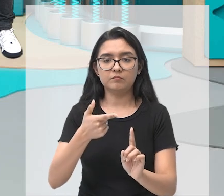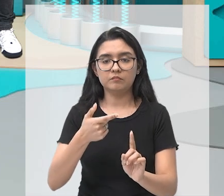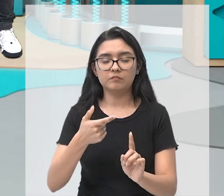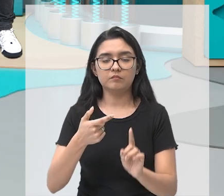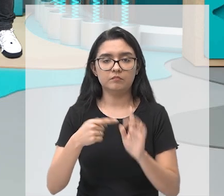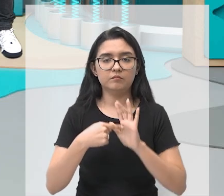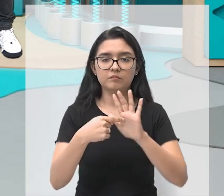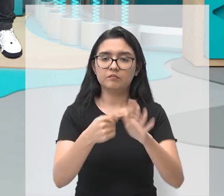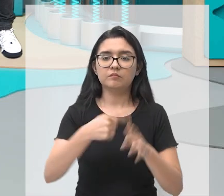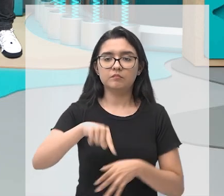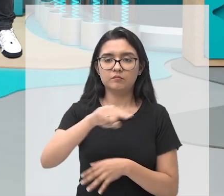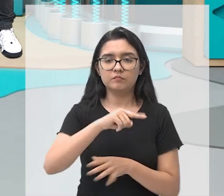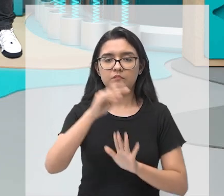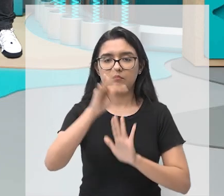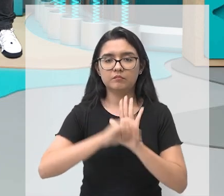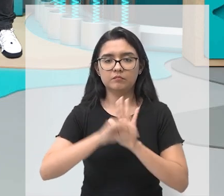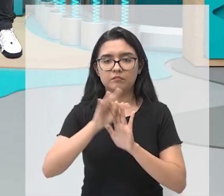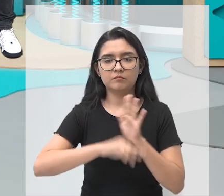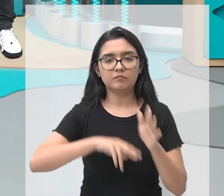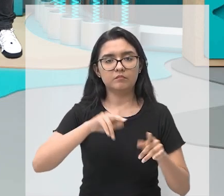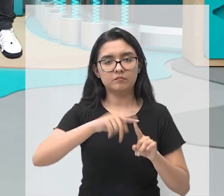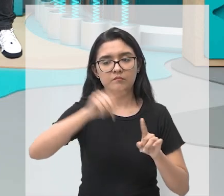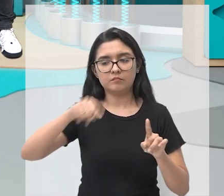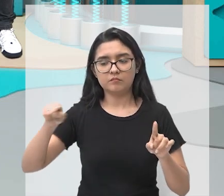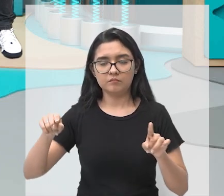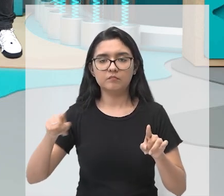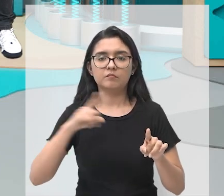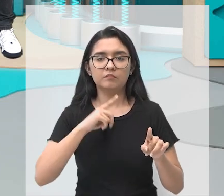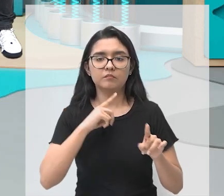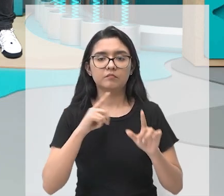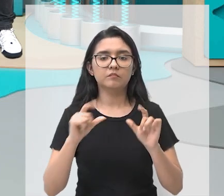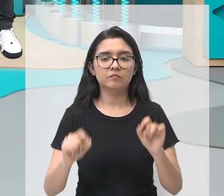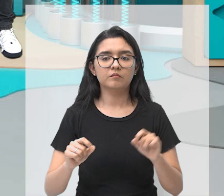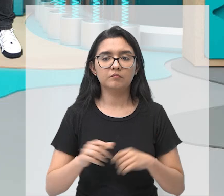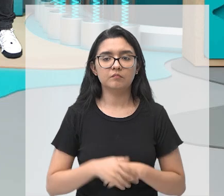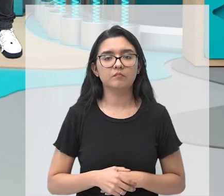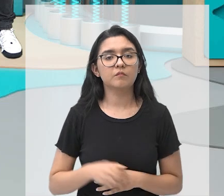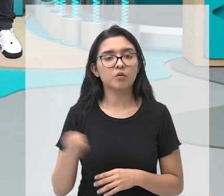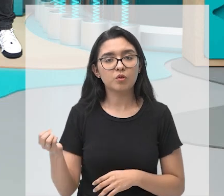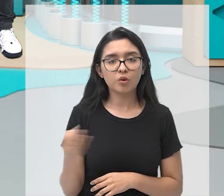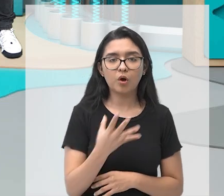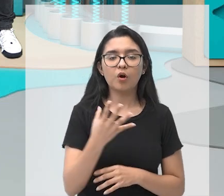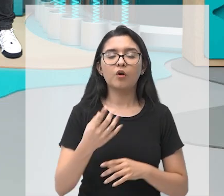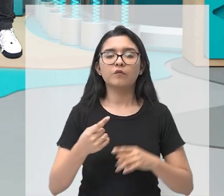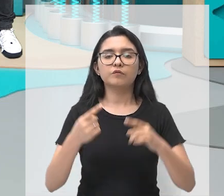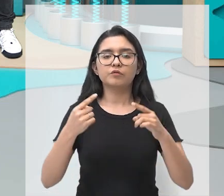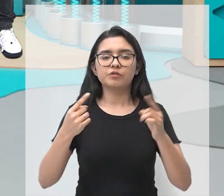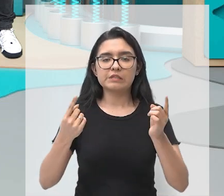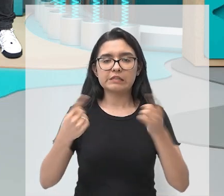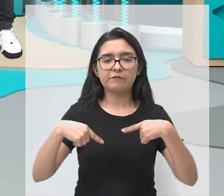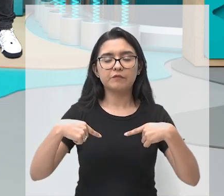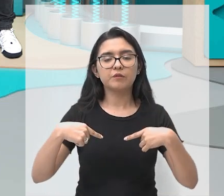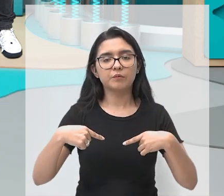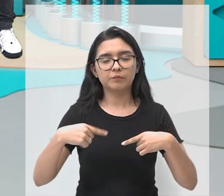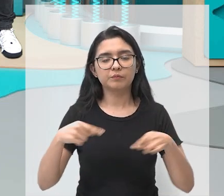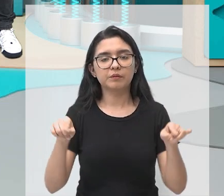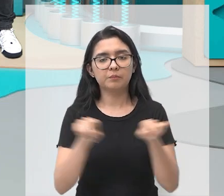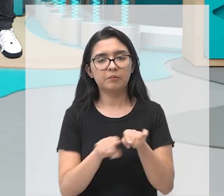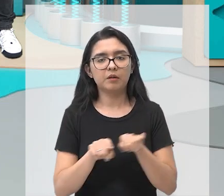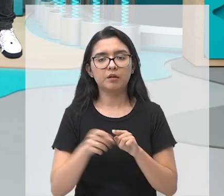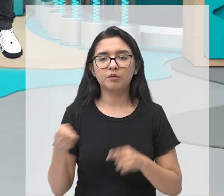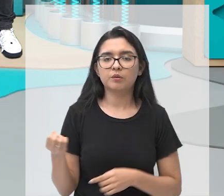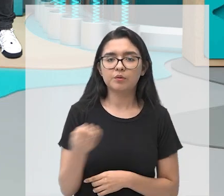trouxe para vocês aqui no texto. As variações podem trazer também novos desafios, podem